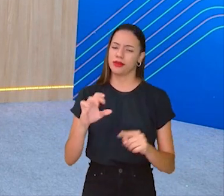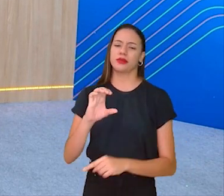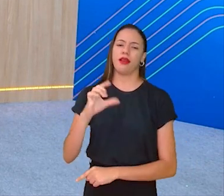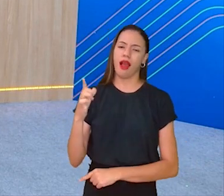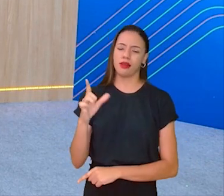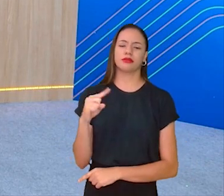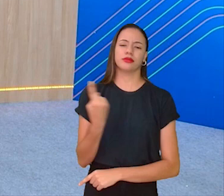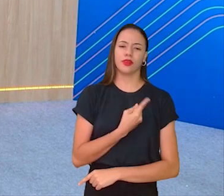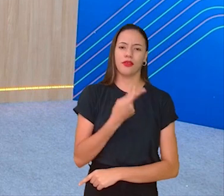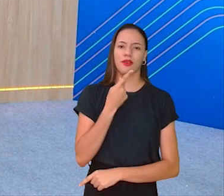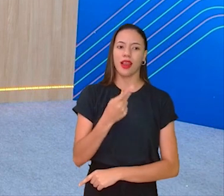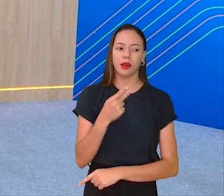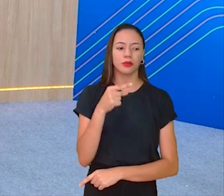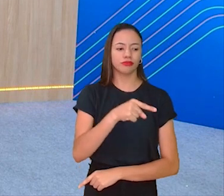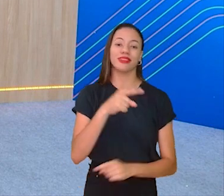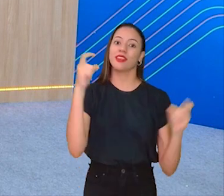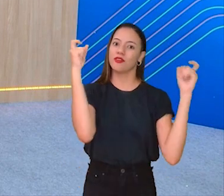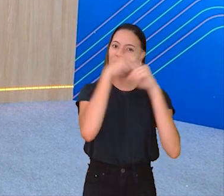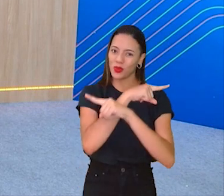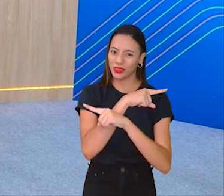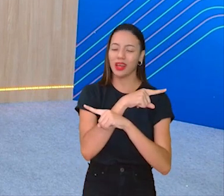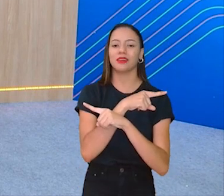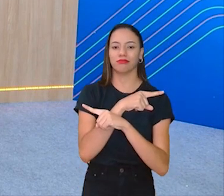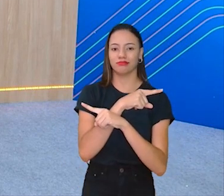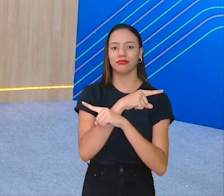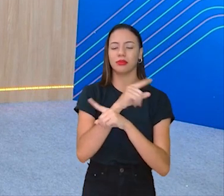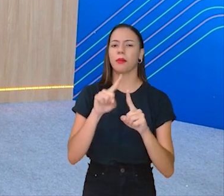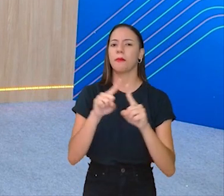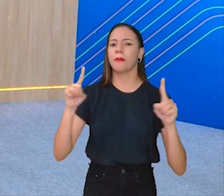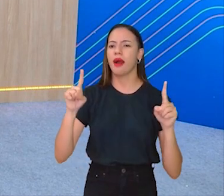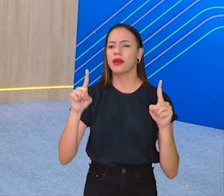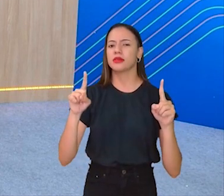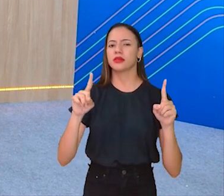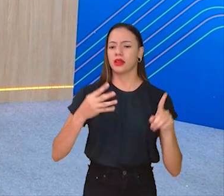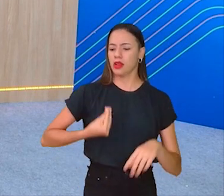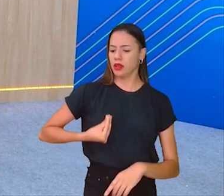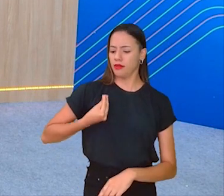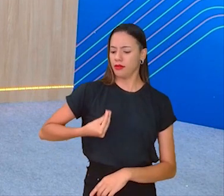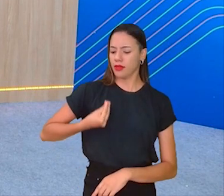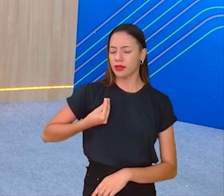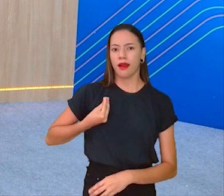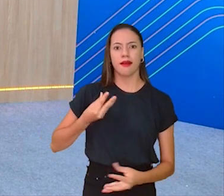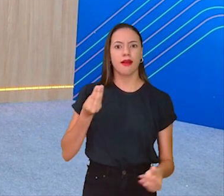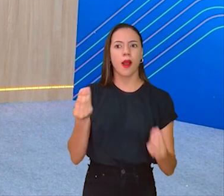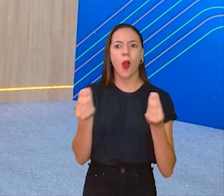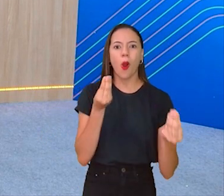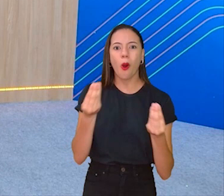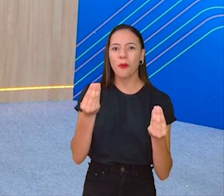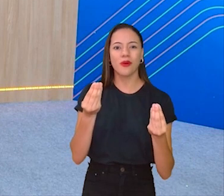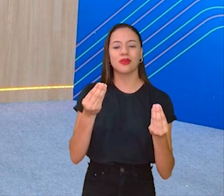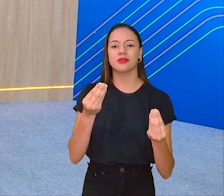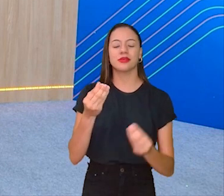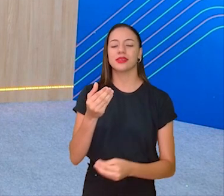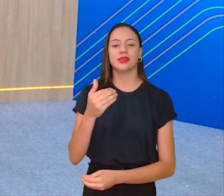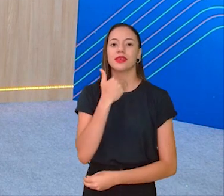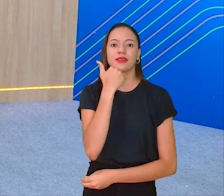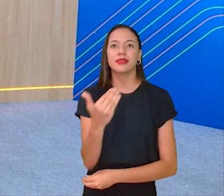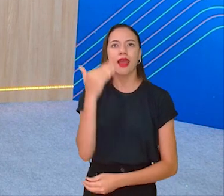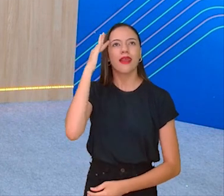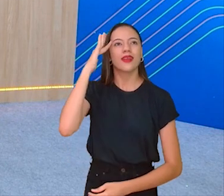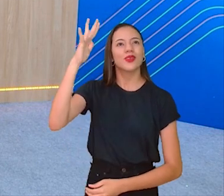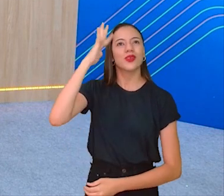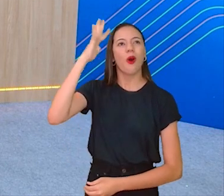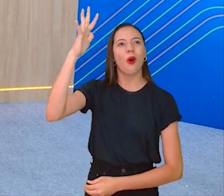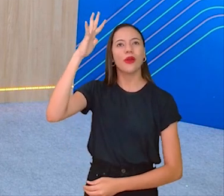falando a respeito, isso às vezes dificulta um pouco. Mas o que seria então da nossa vida se a gente não pudesse imaginar, não pudesse sonhar, não